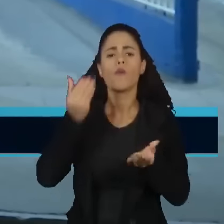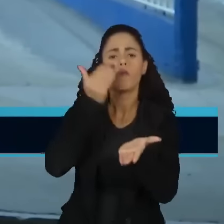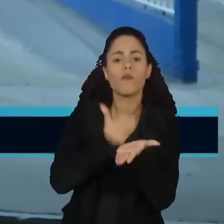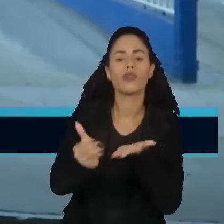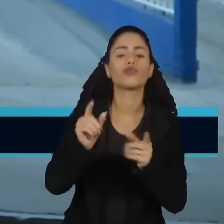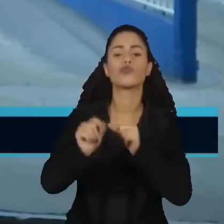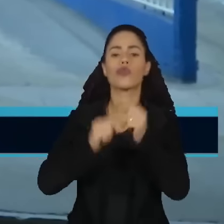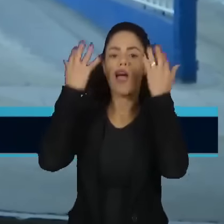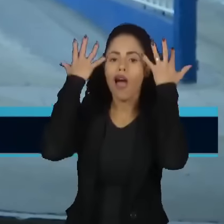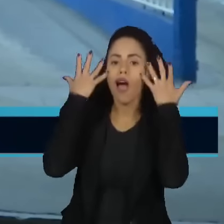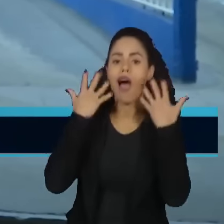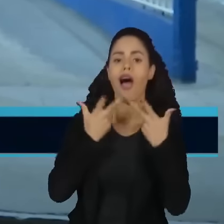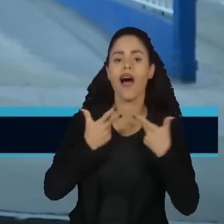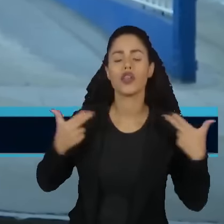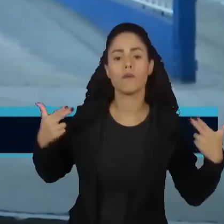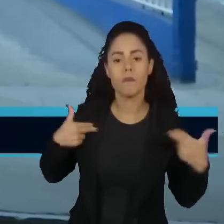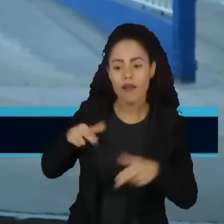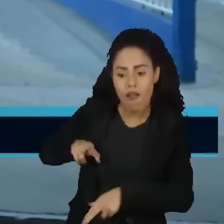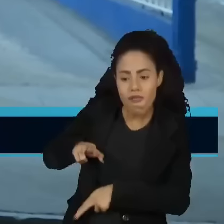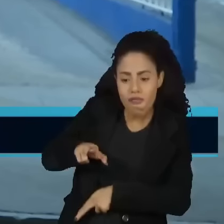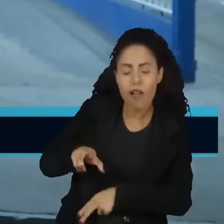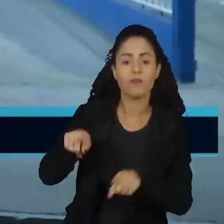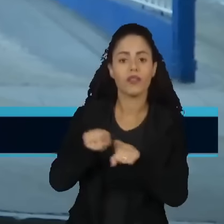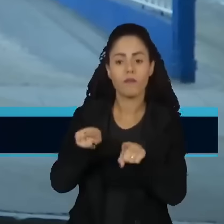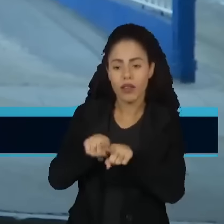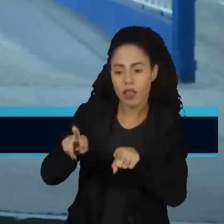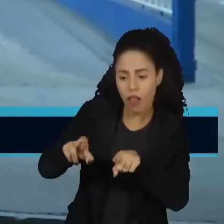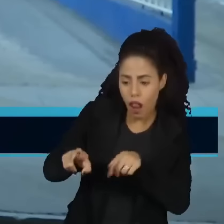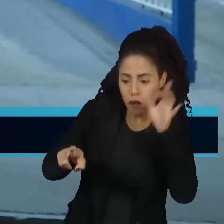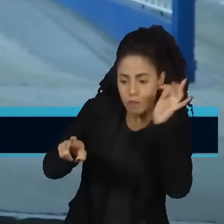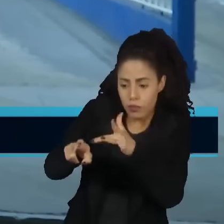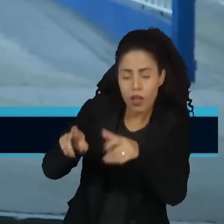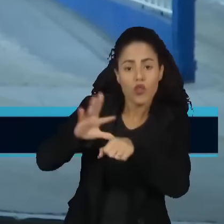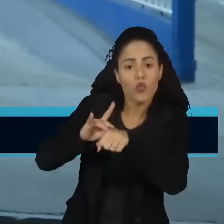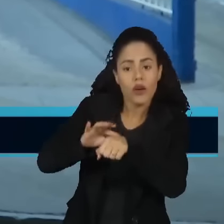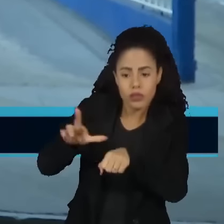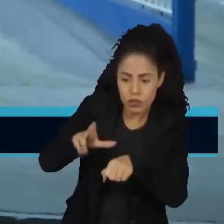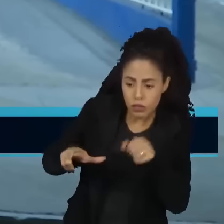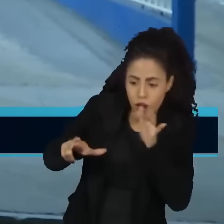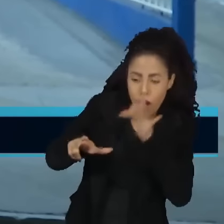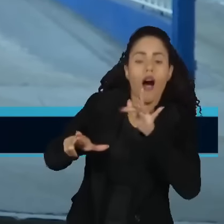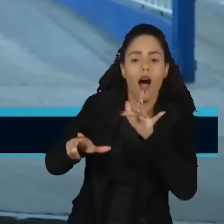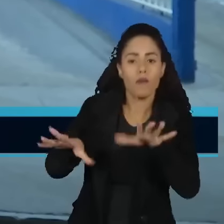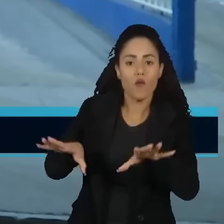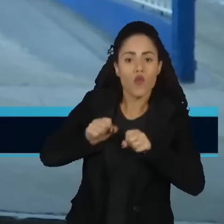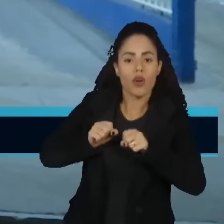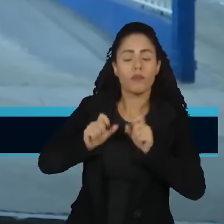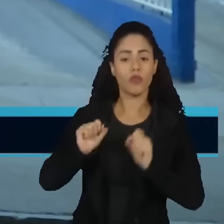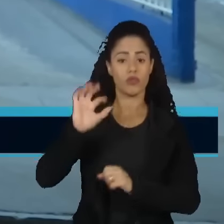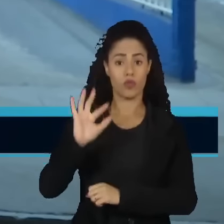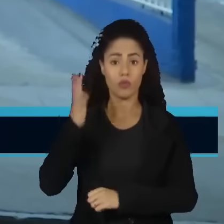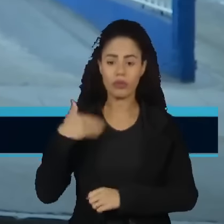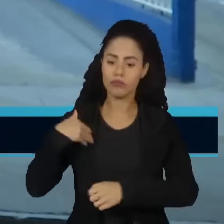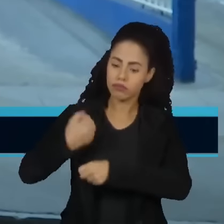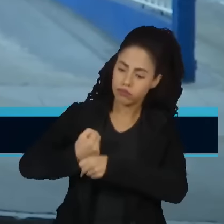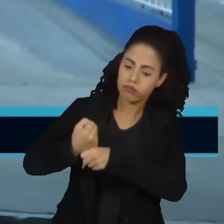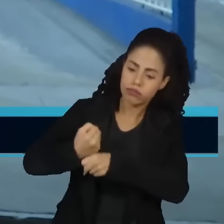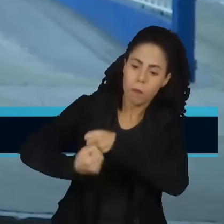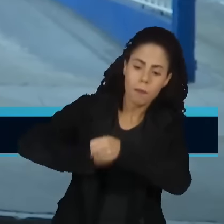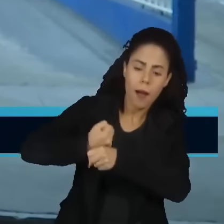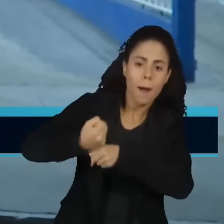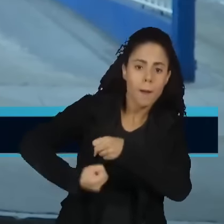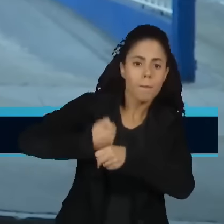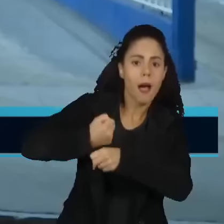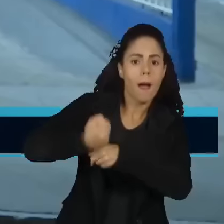animais silvestres roedores contaminados e parte do motivo do aumento de infecções ano a ano é a